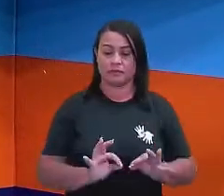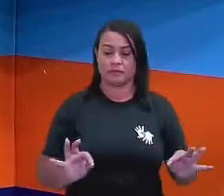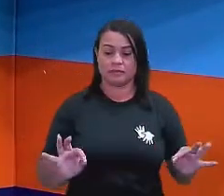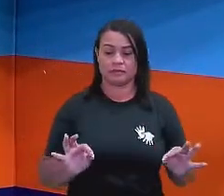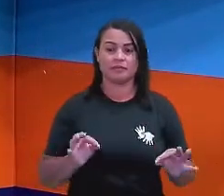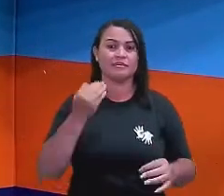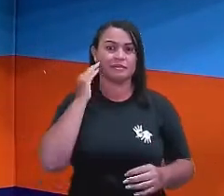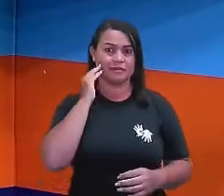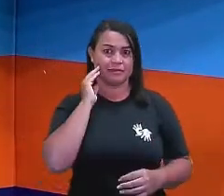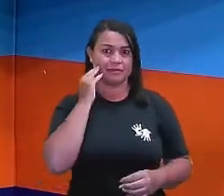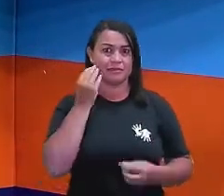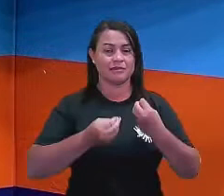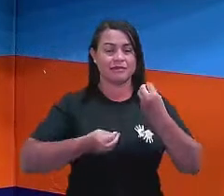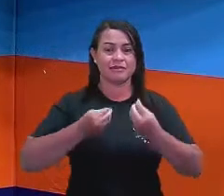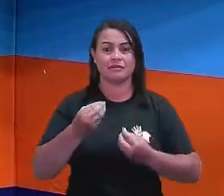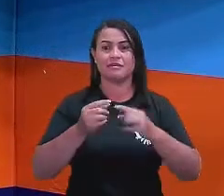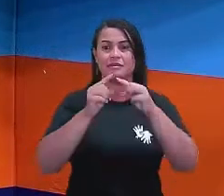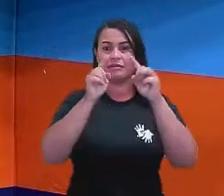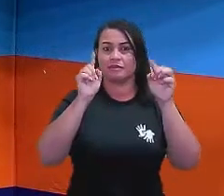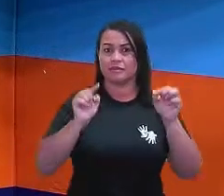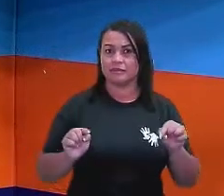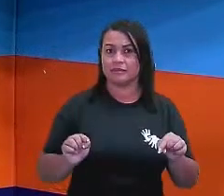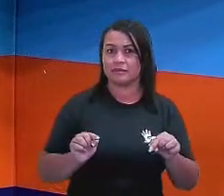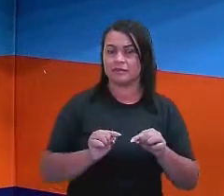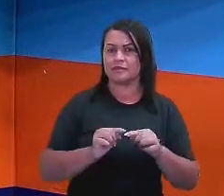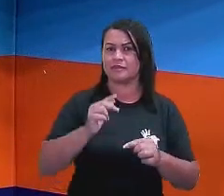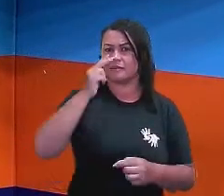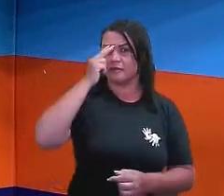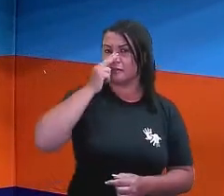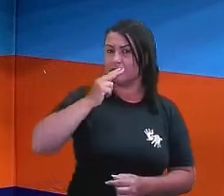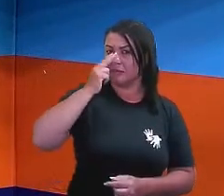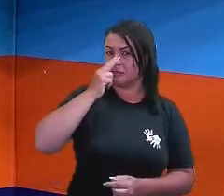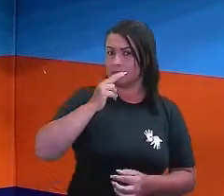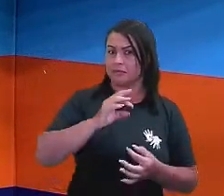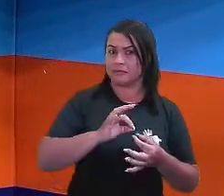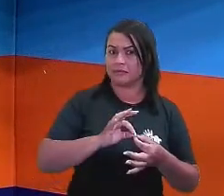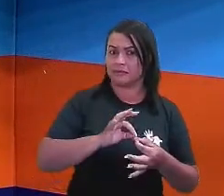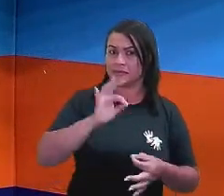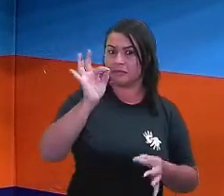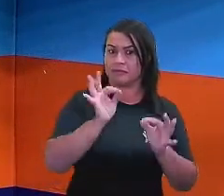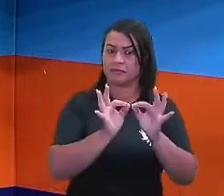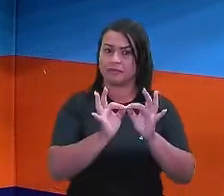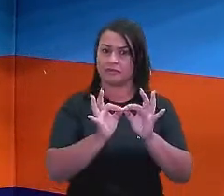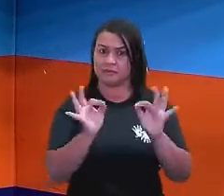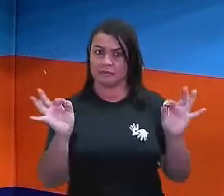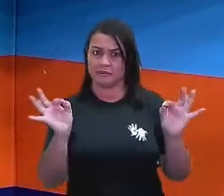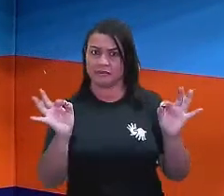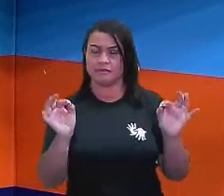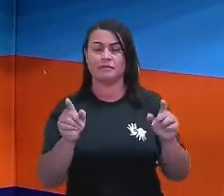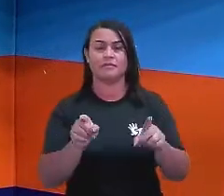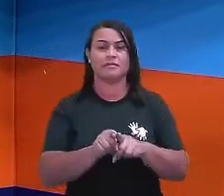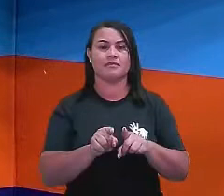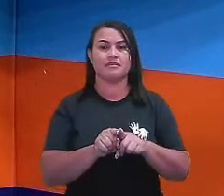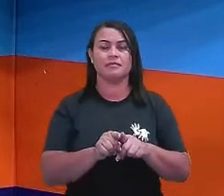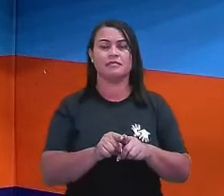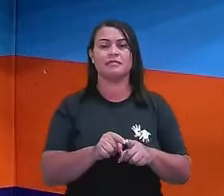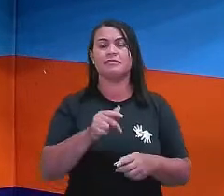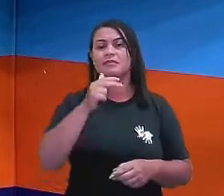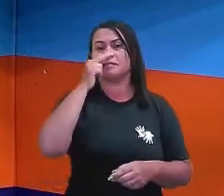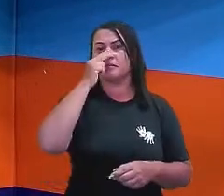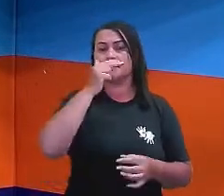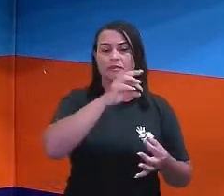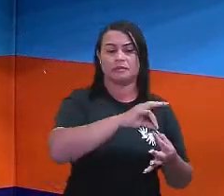aqui também, ó. O quadrado não tem as mesmas medidas, né? Os lados têm a